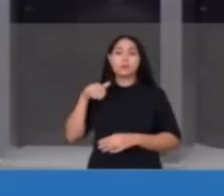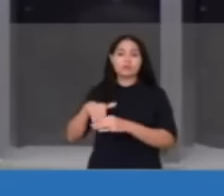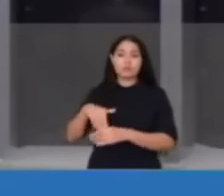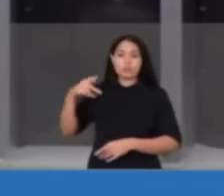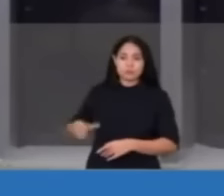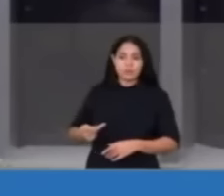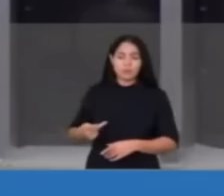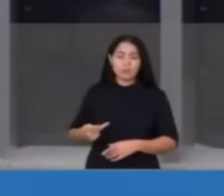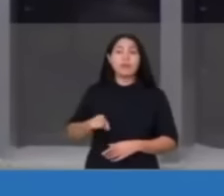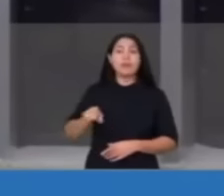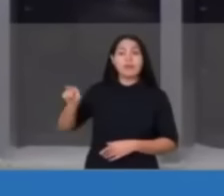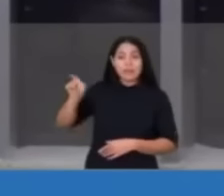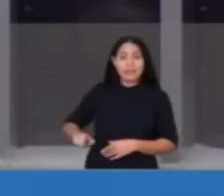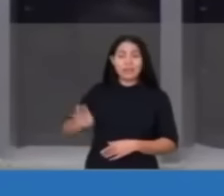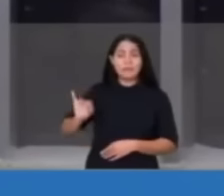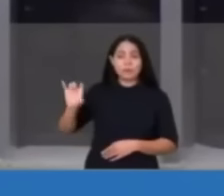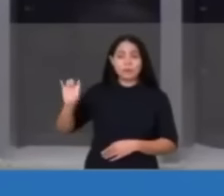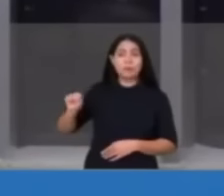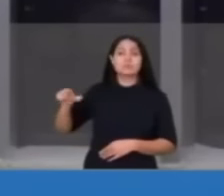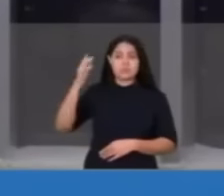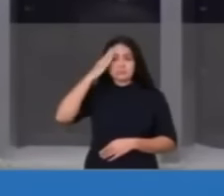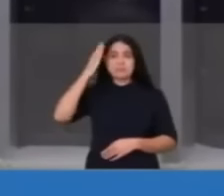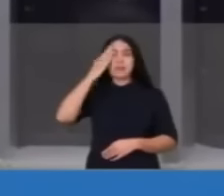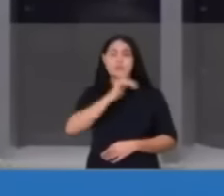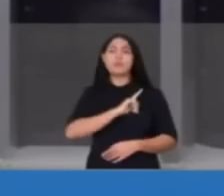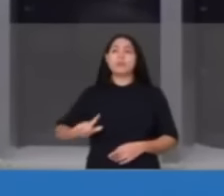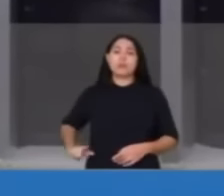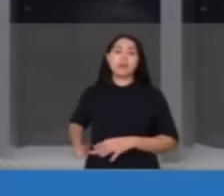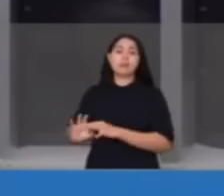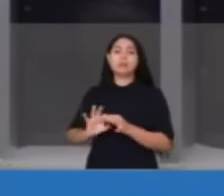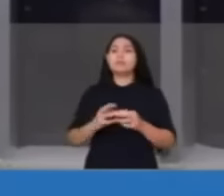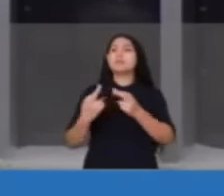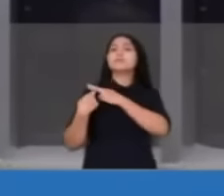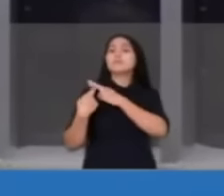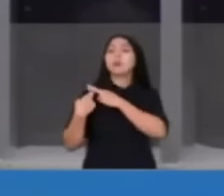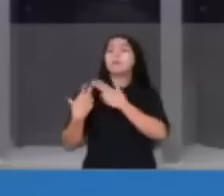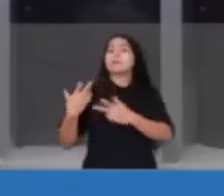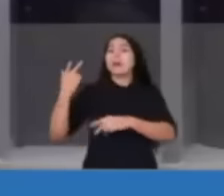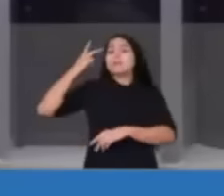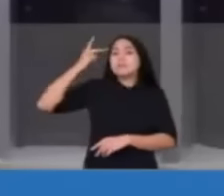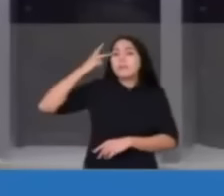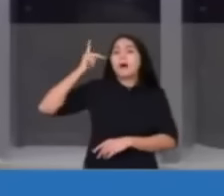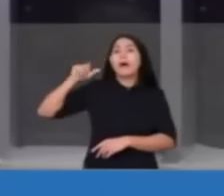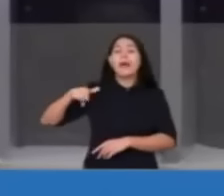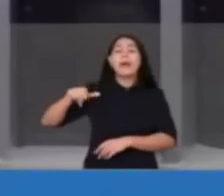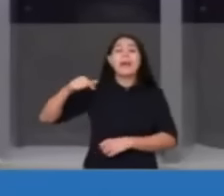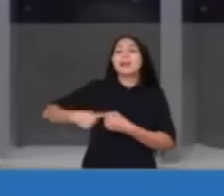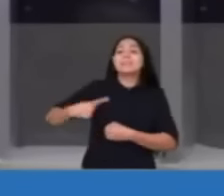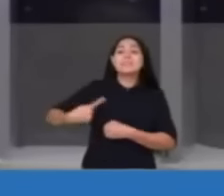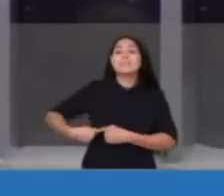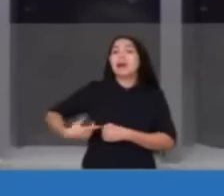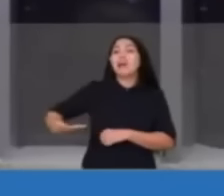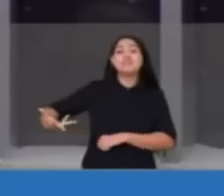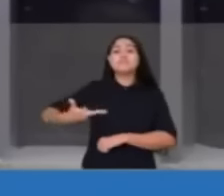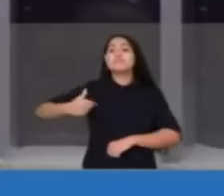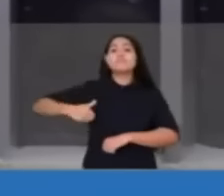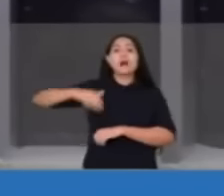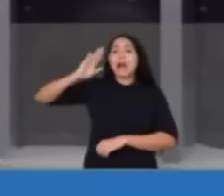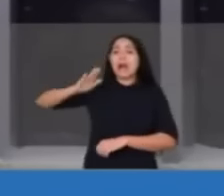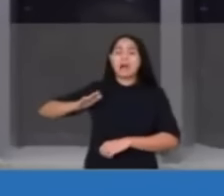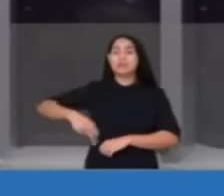que sabe o que é governar uma cidade com a responsabilidade que São Paulo merece a maior cidade do país e o segundo terceiro